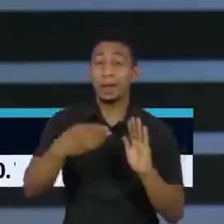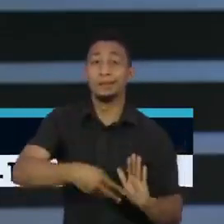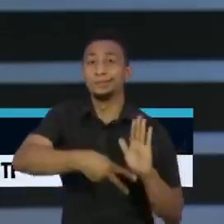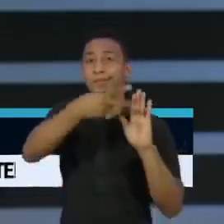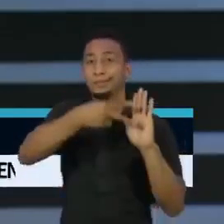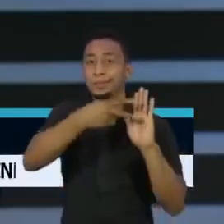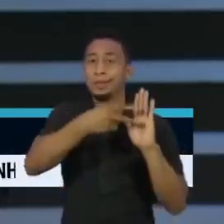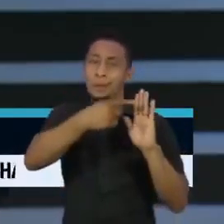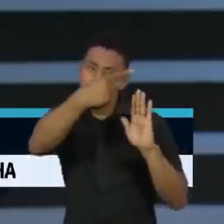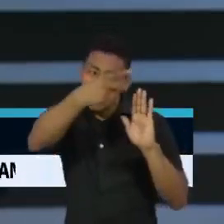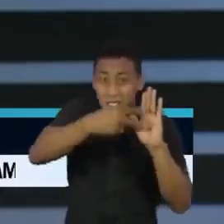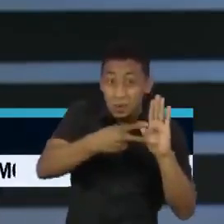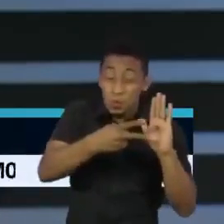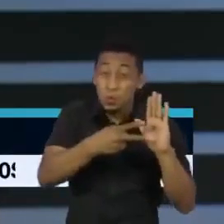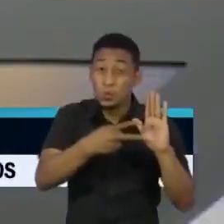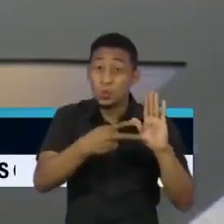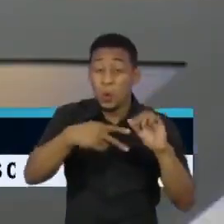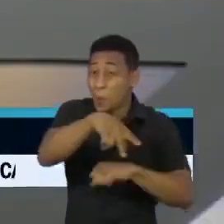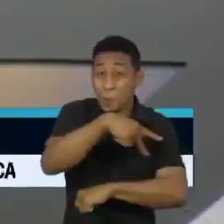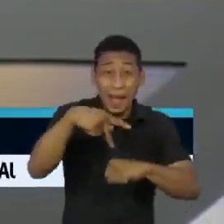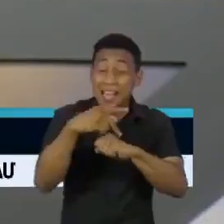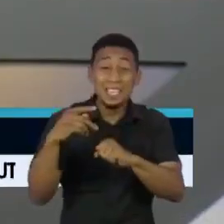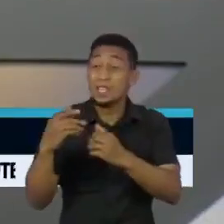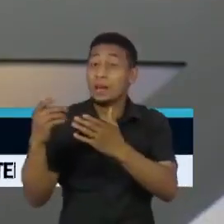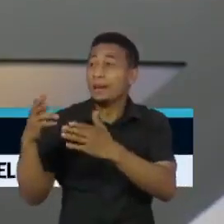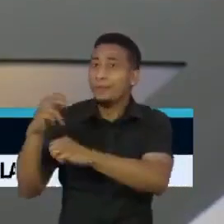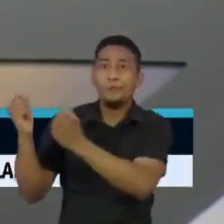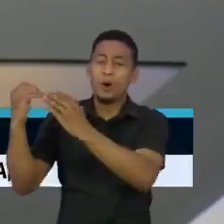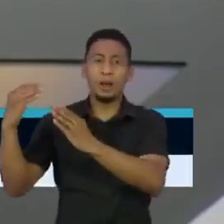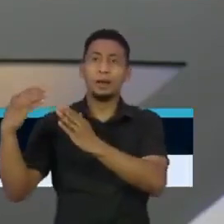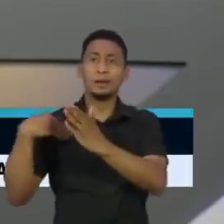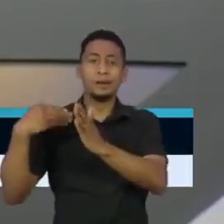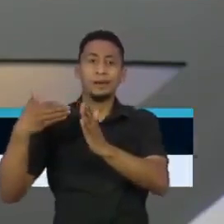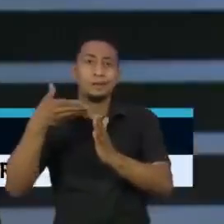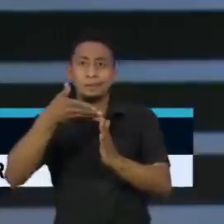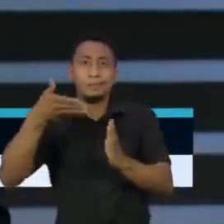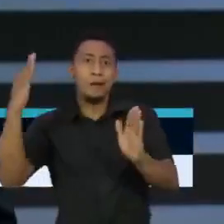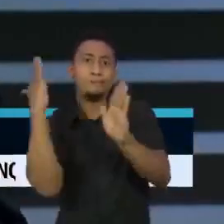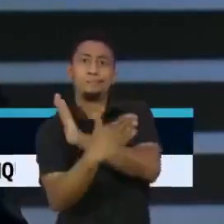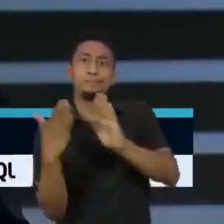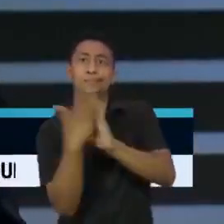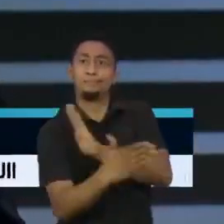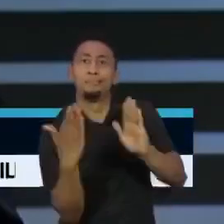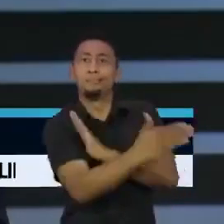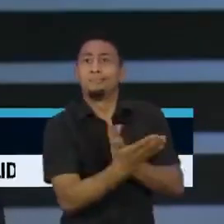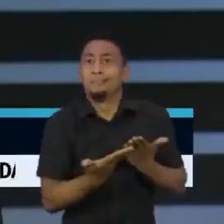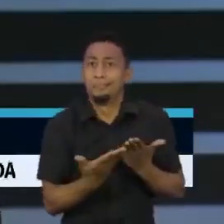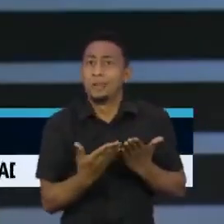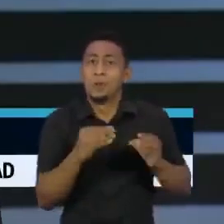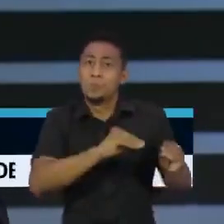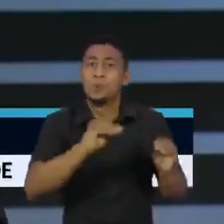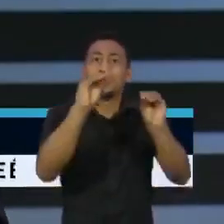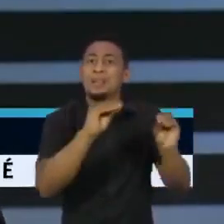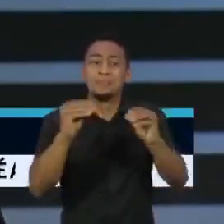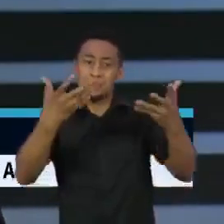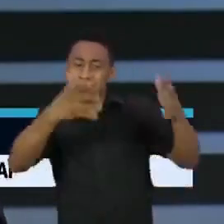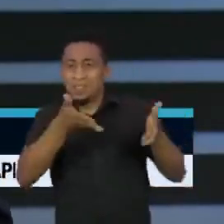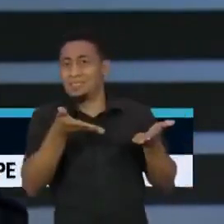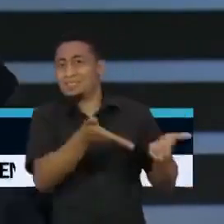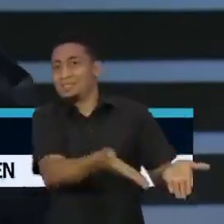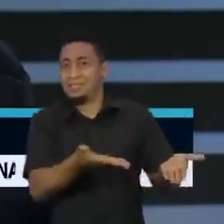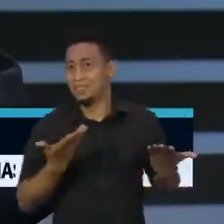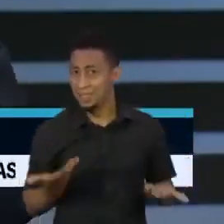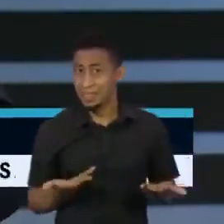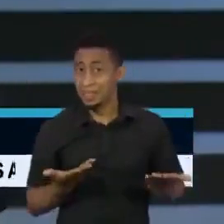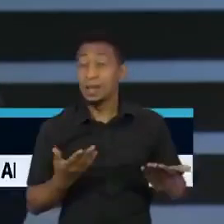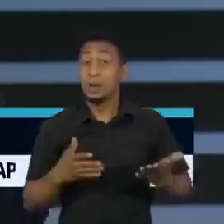demanda por imigração internacional nós não perder o capital humano quer dizer não é só investir mesmo assim perdendo os nossos